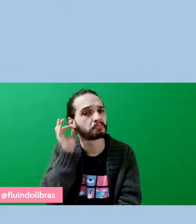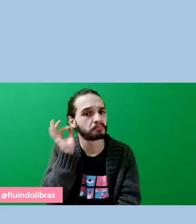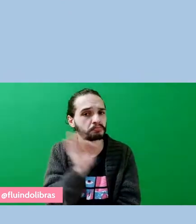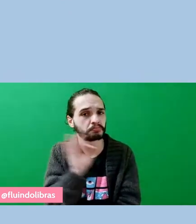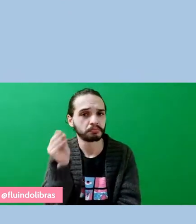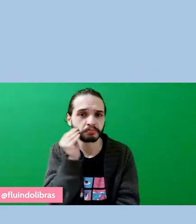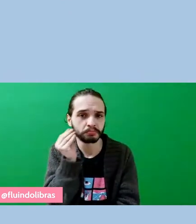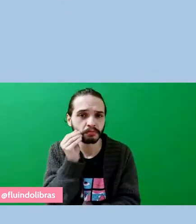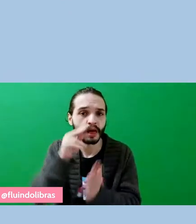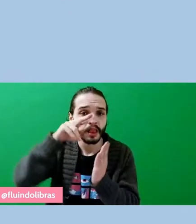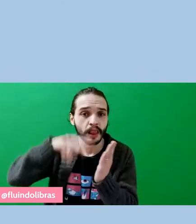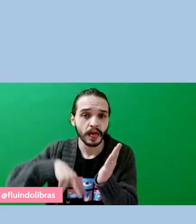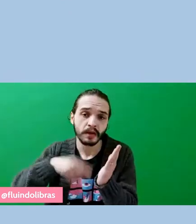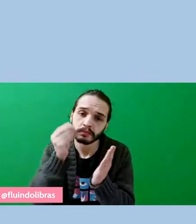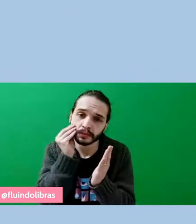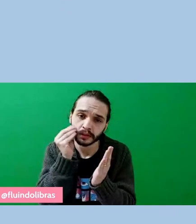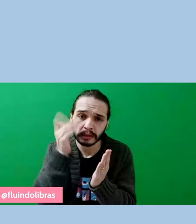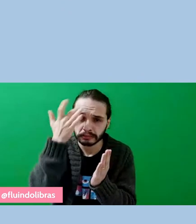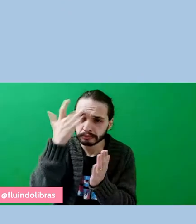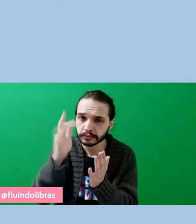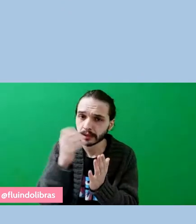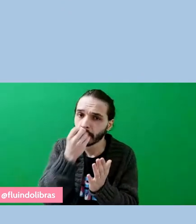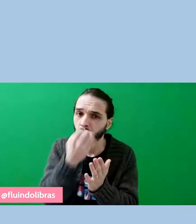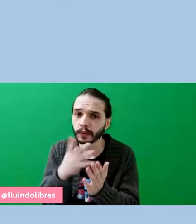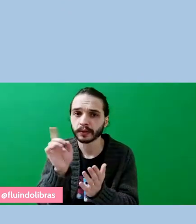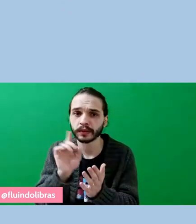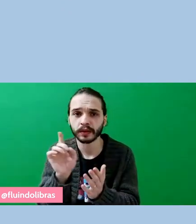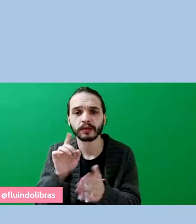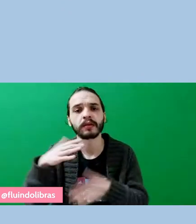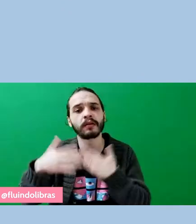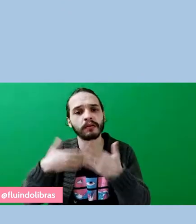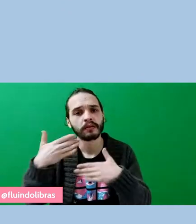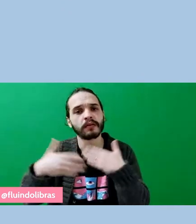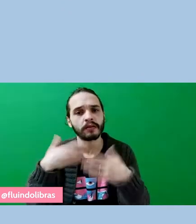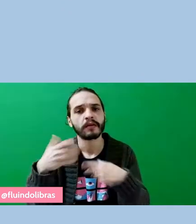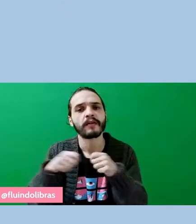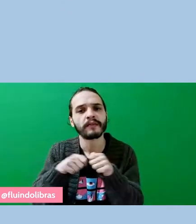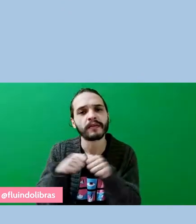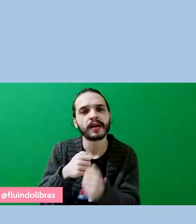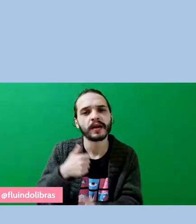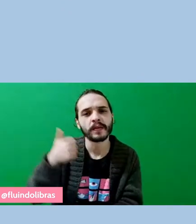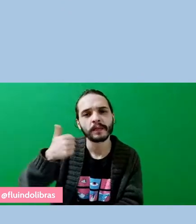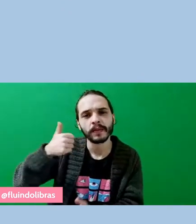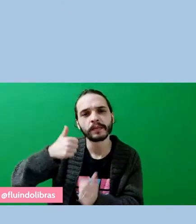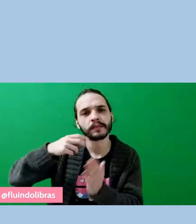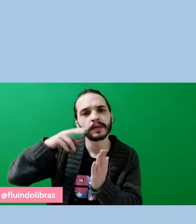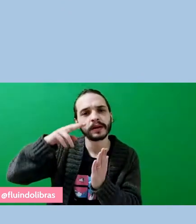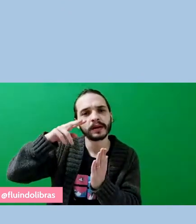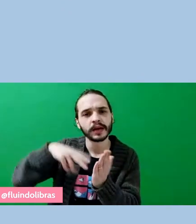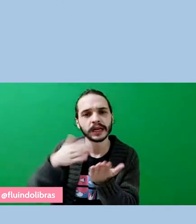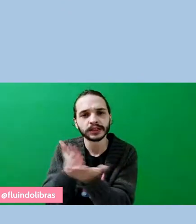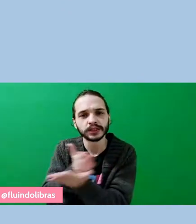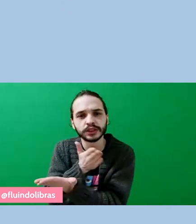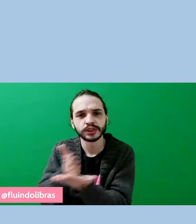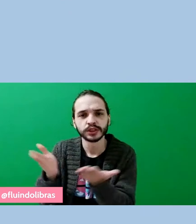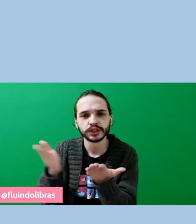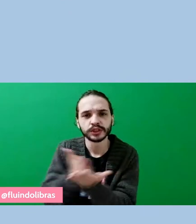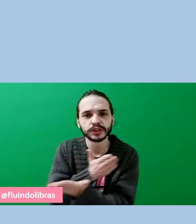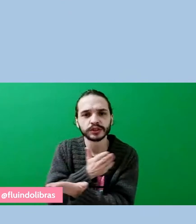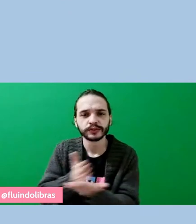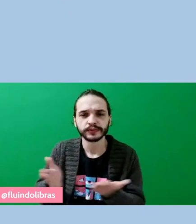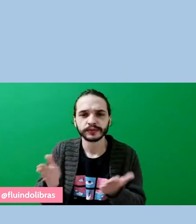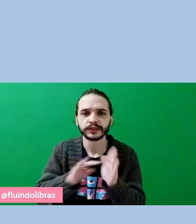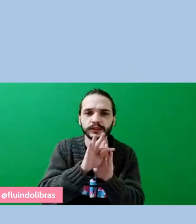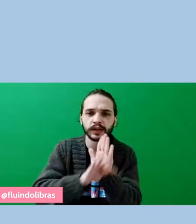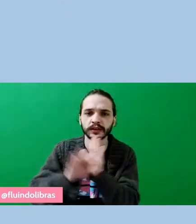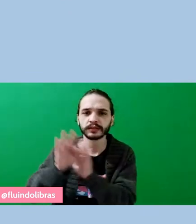mas vamos ler. Daí o Heitor Lorega e eu fizemos uma primeira divisão de vozes para a gente experimentar com elas.